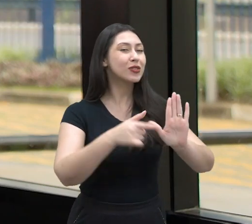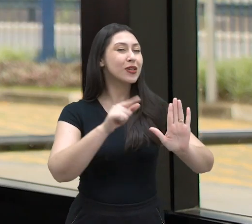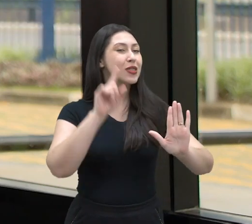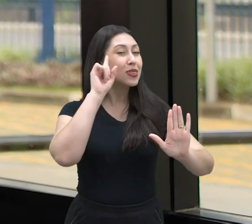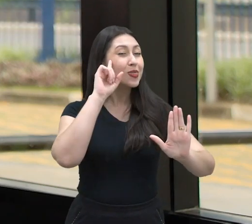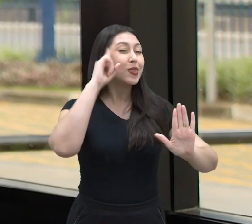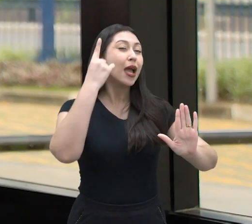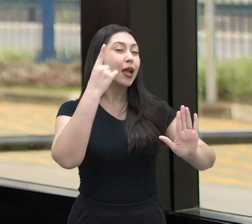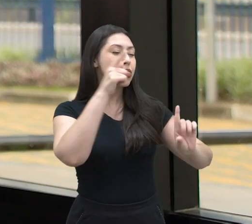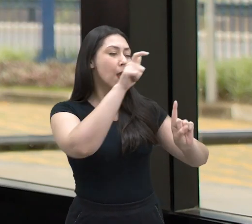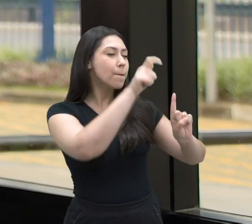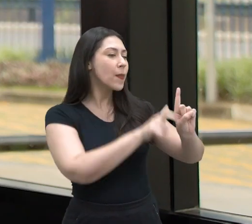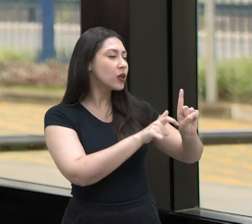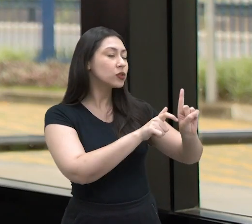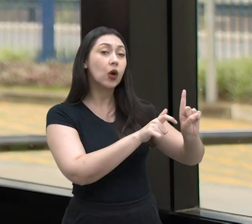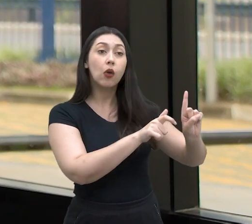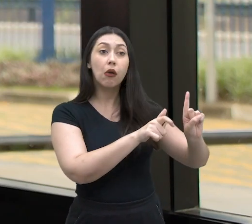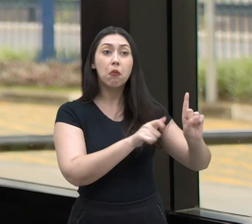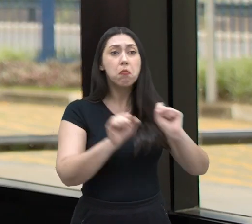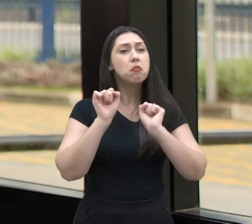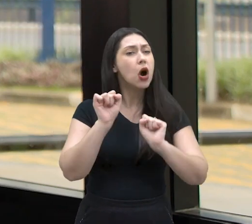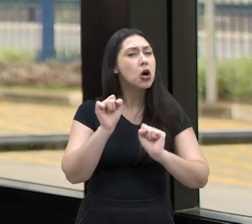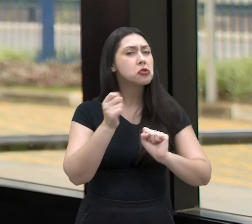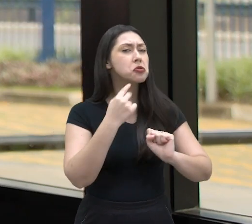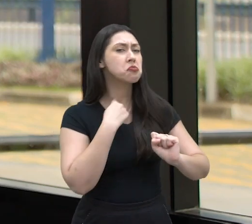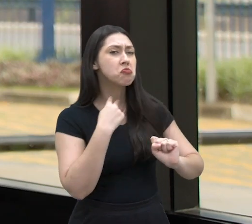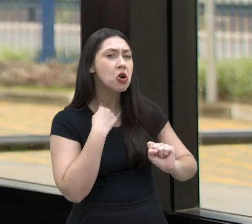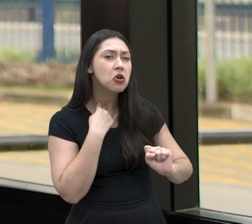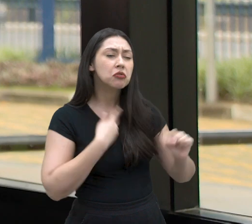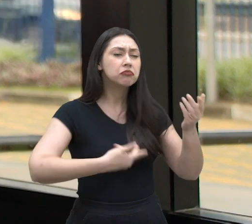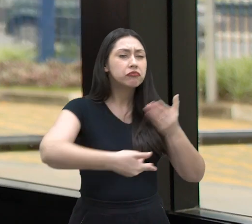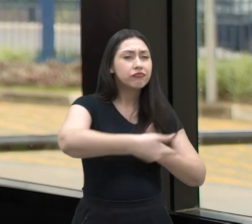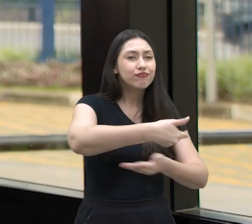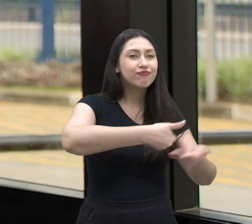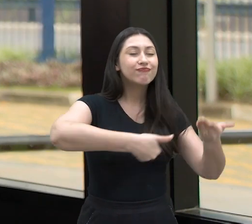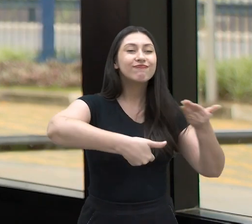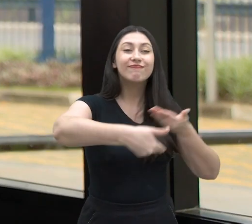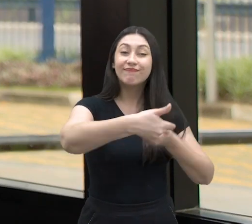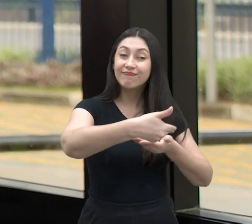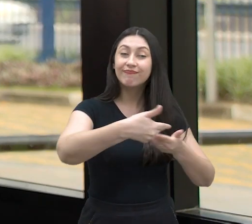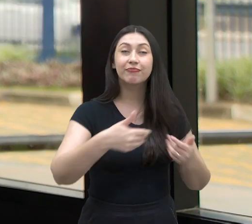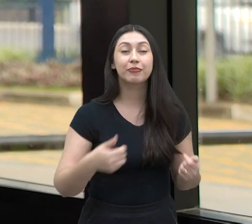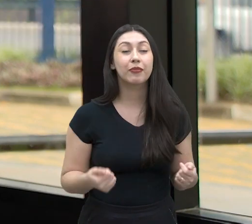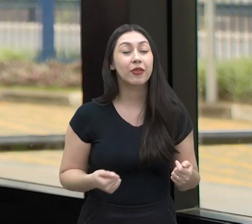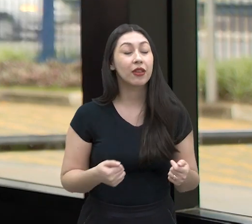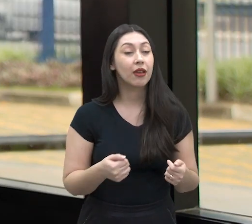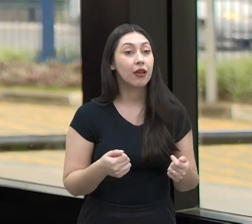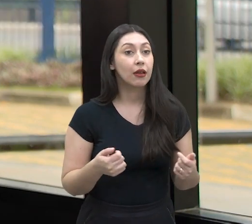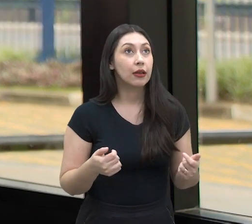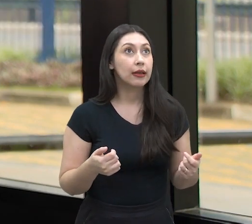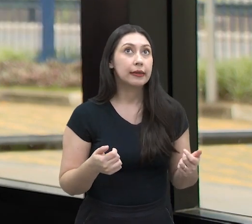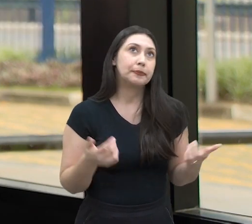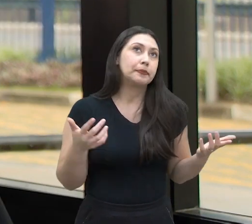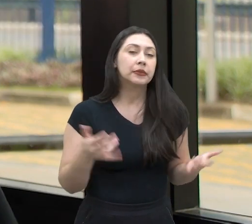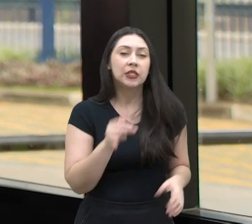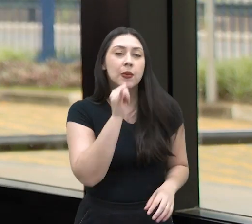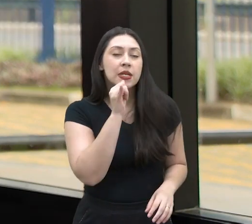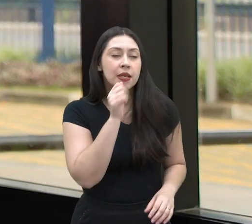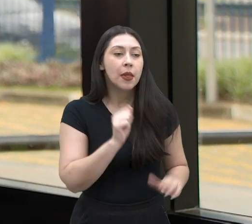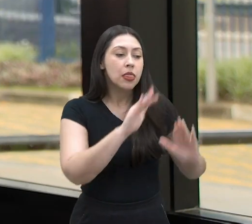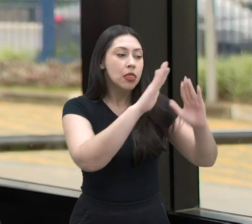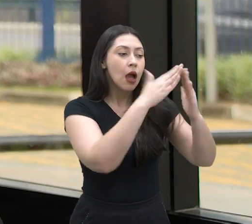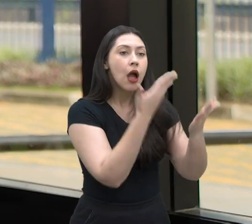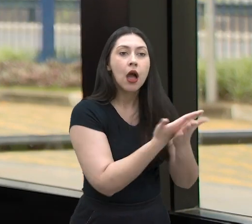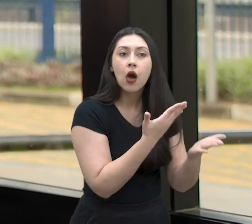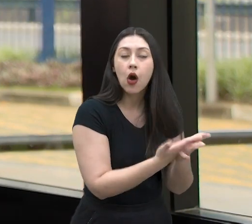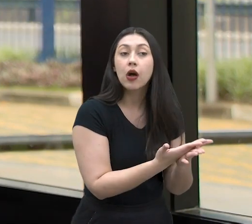em uma sociedade. Então, sei lá, numa escola você não pode, vamos pegar bem os pequenininhos, né? A gente às vezes pensa que não tem política para criança.